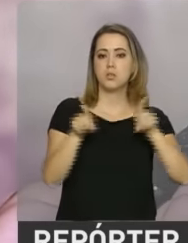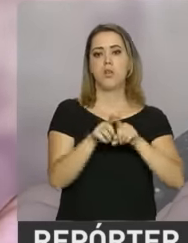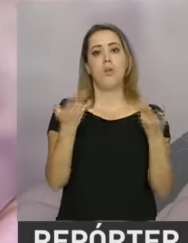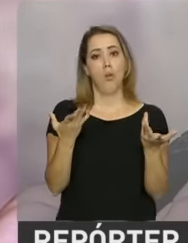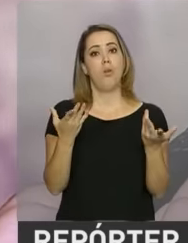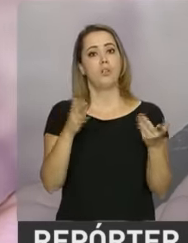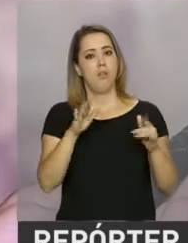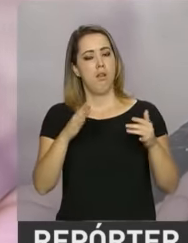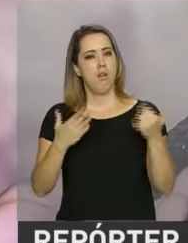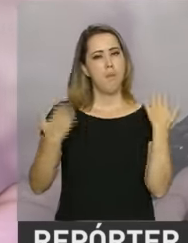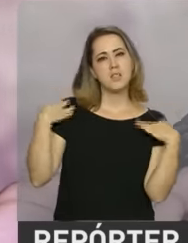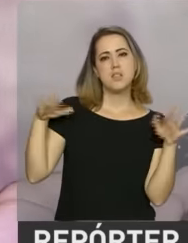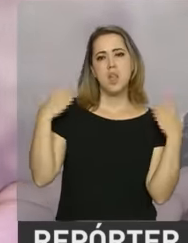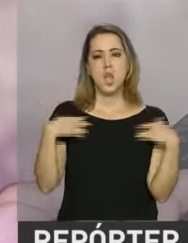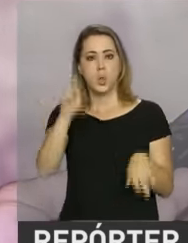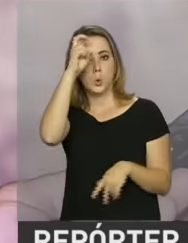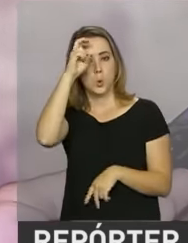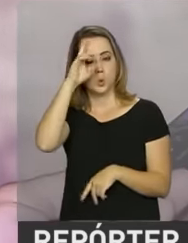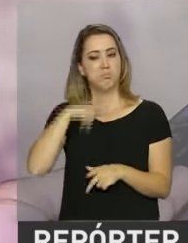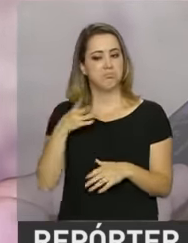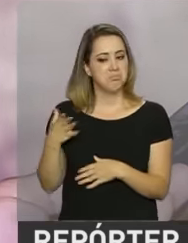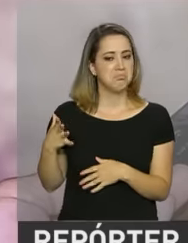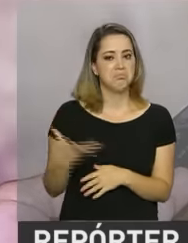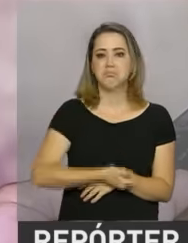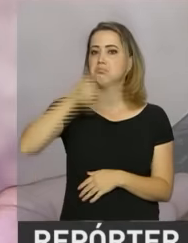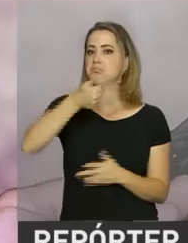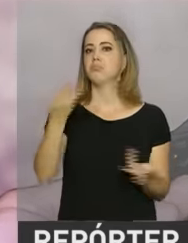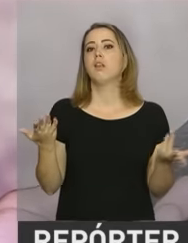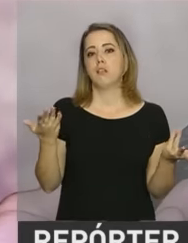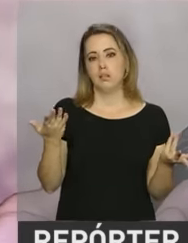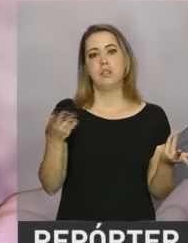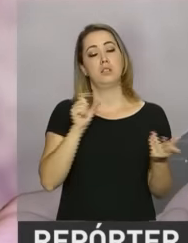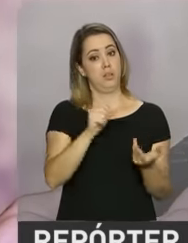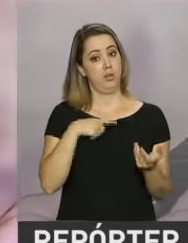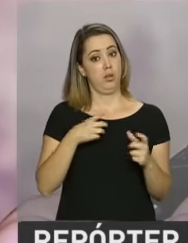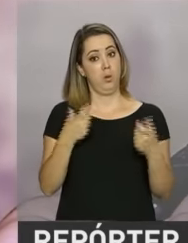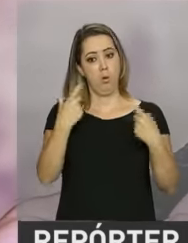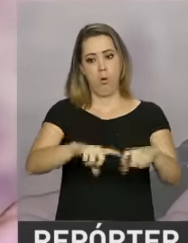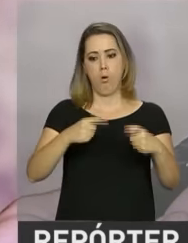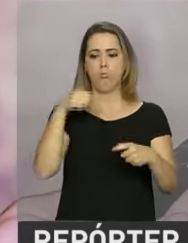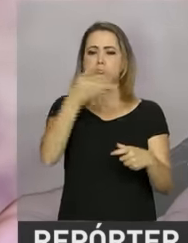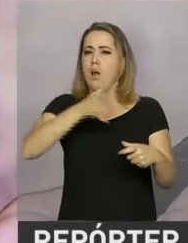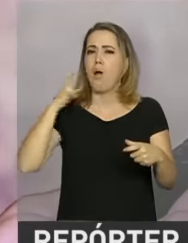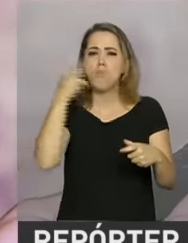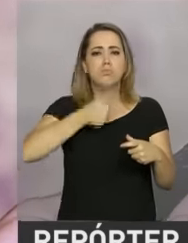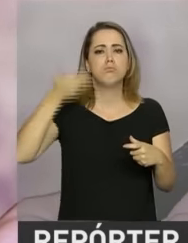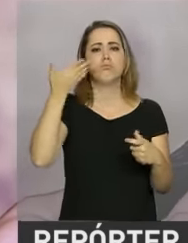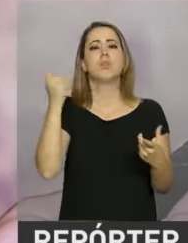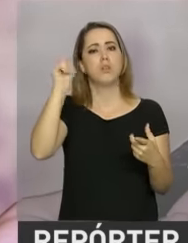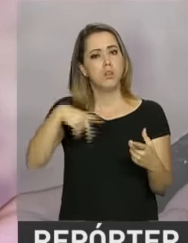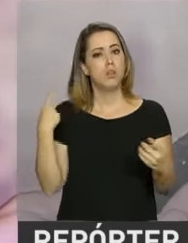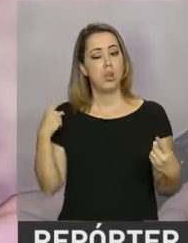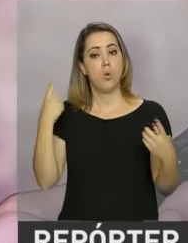Lazer a atividade cultural vai ter uma proeminência e nesse sentido um sítio como esse é evidentemente Um